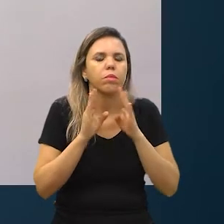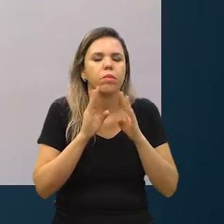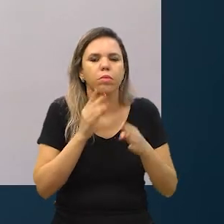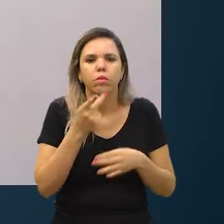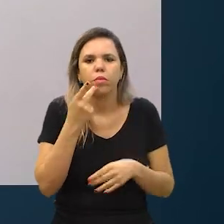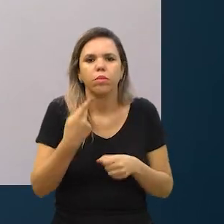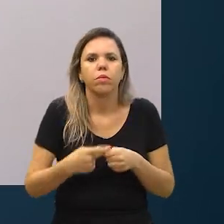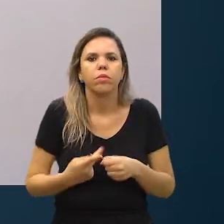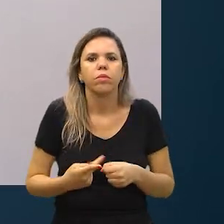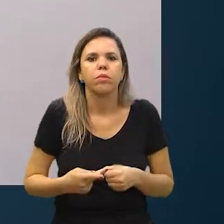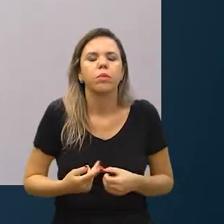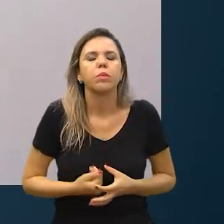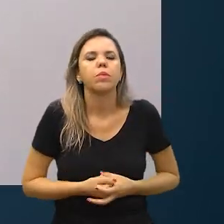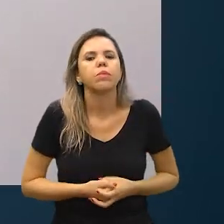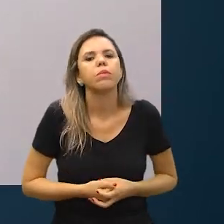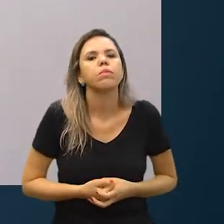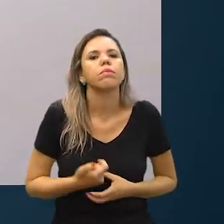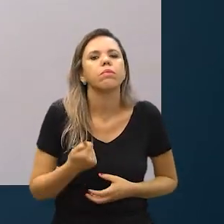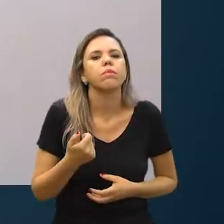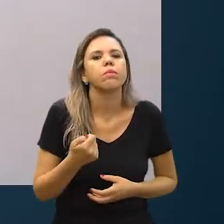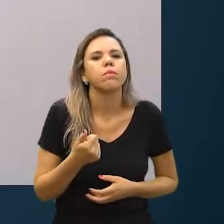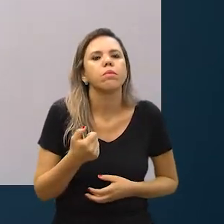falar de produtos, né?